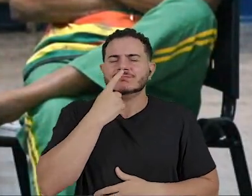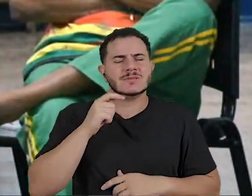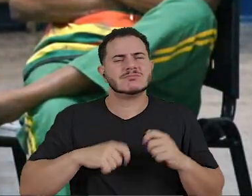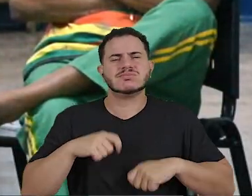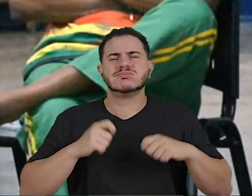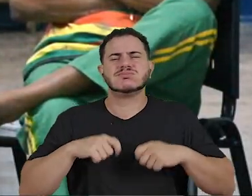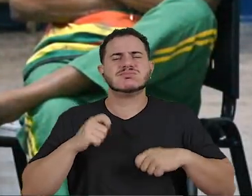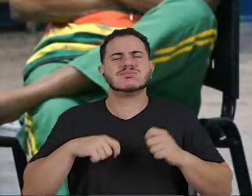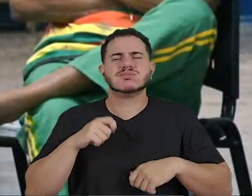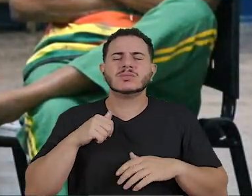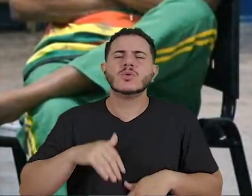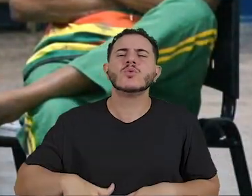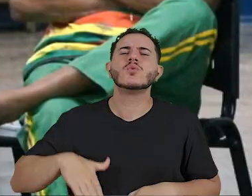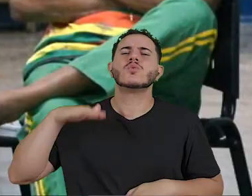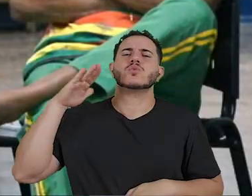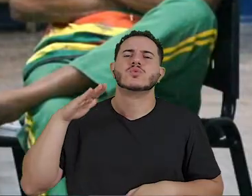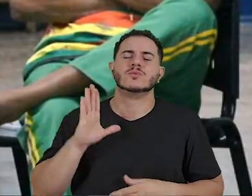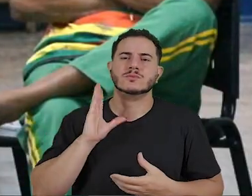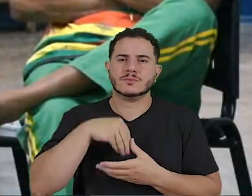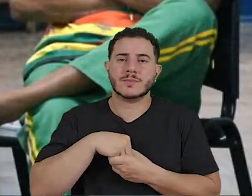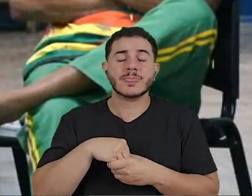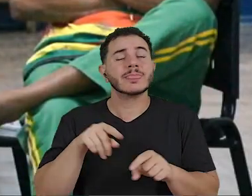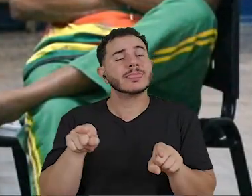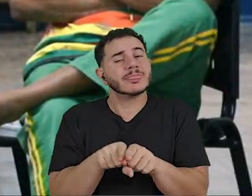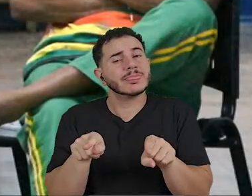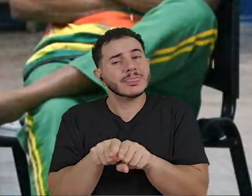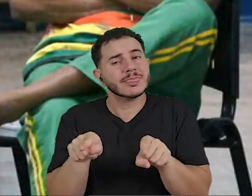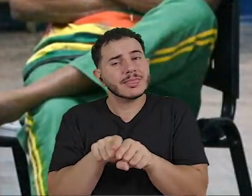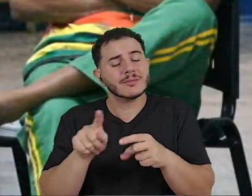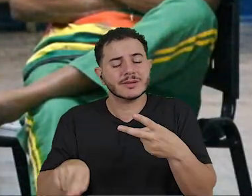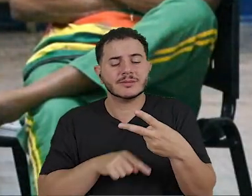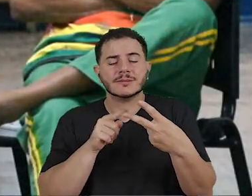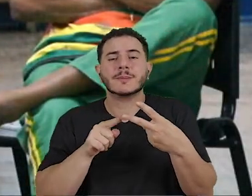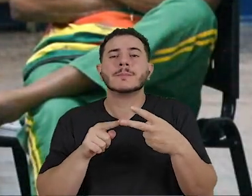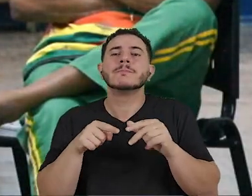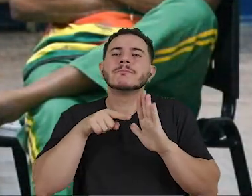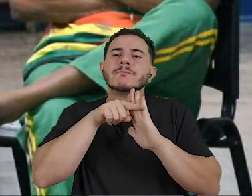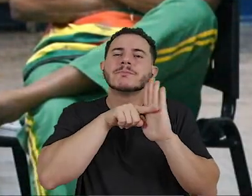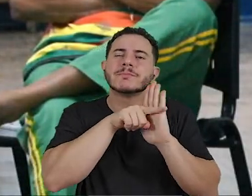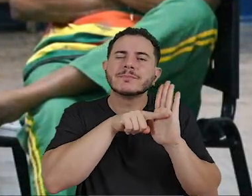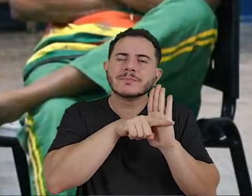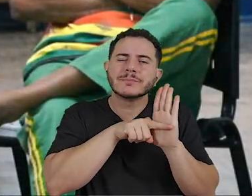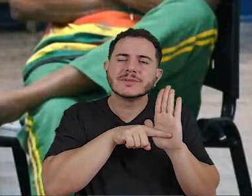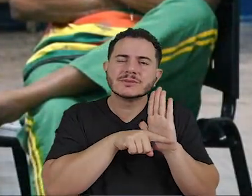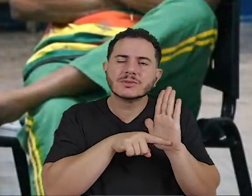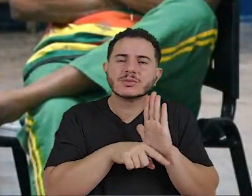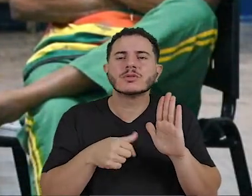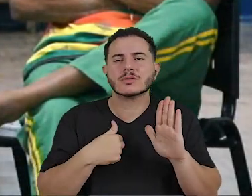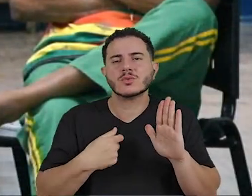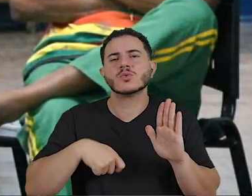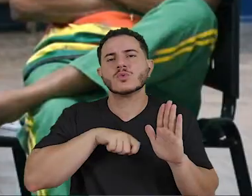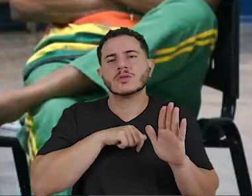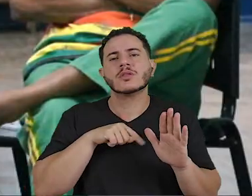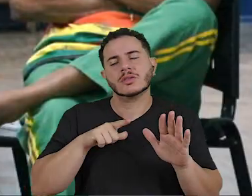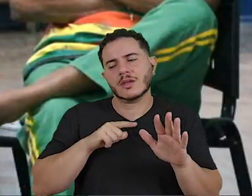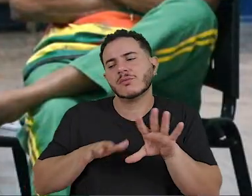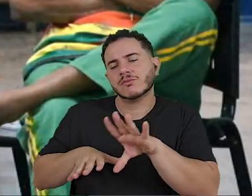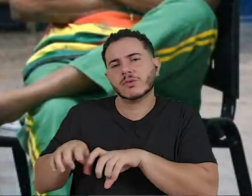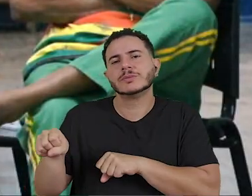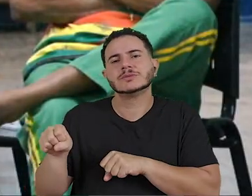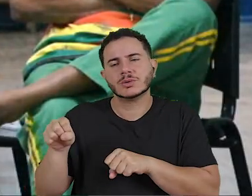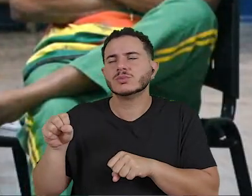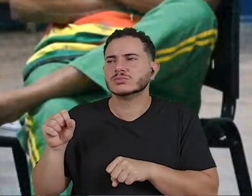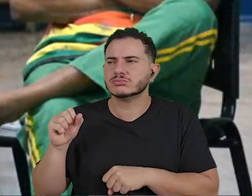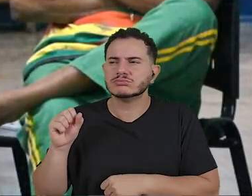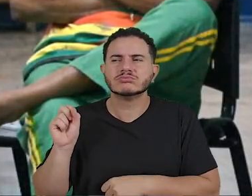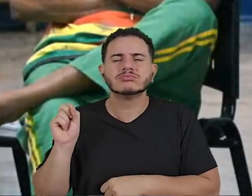nativa da manifestação, como também, como o Manu falou, de pesquisador. Eu tenho, de fato, uma formação bem ampla, né,